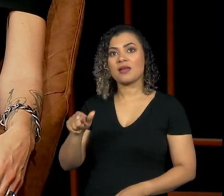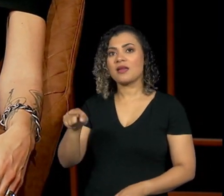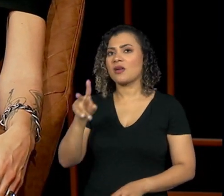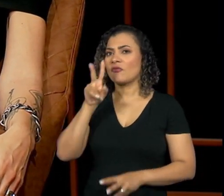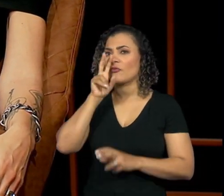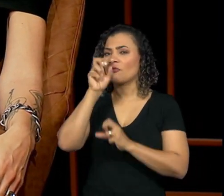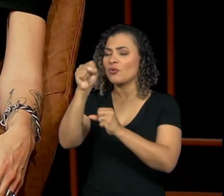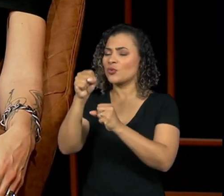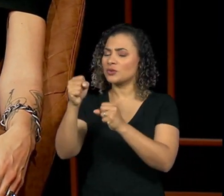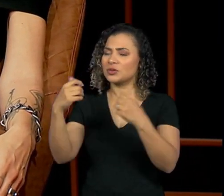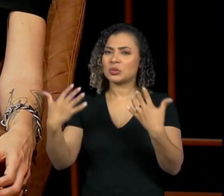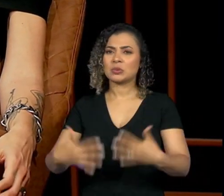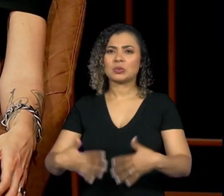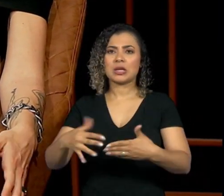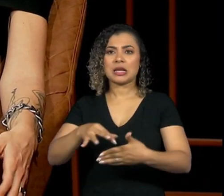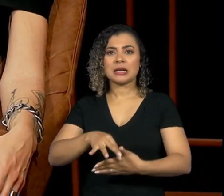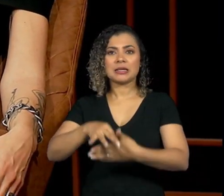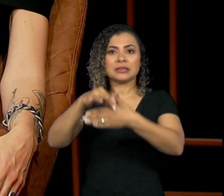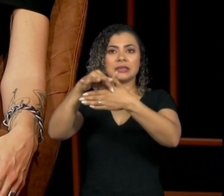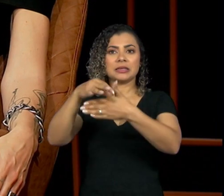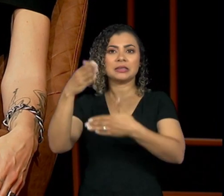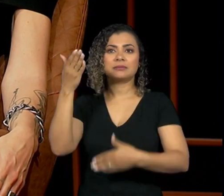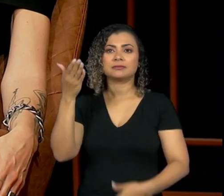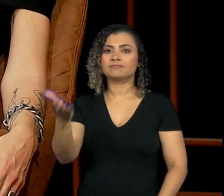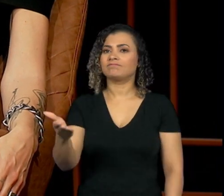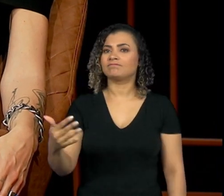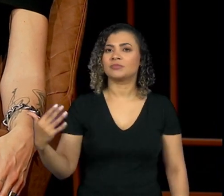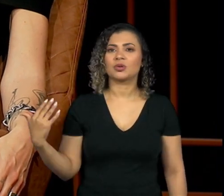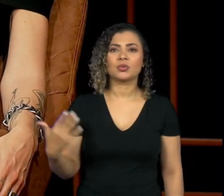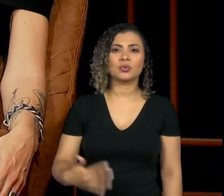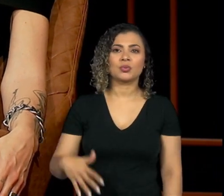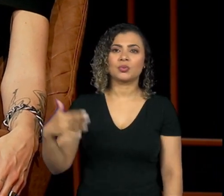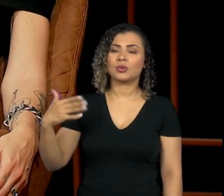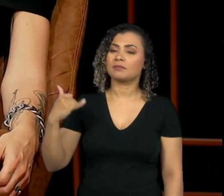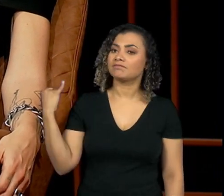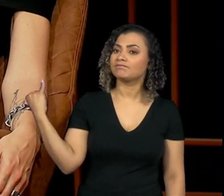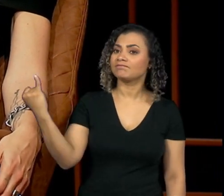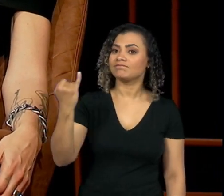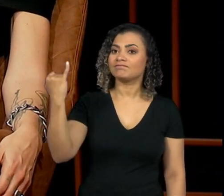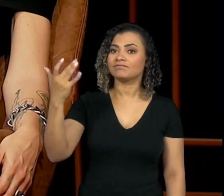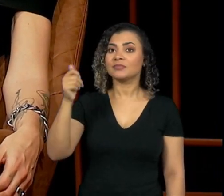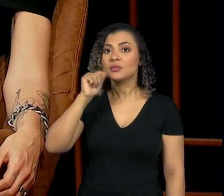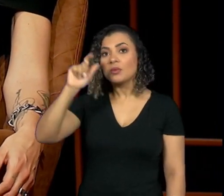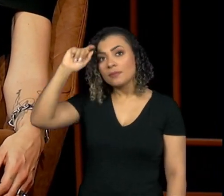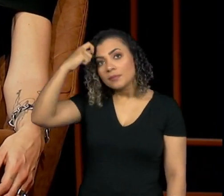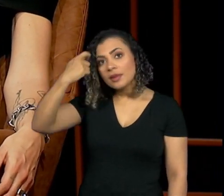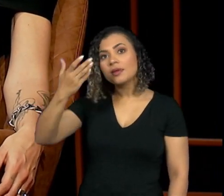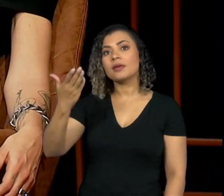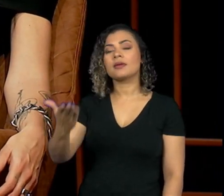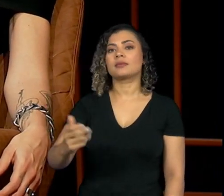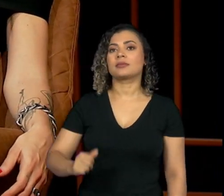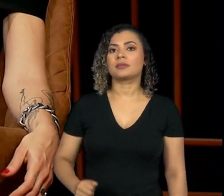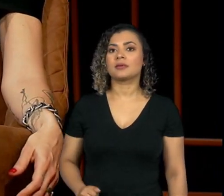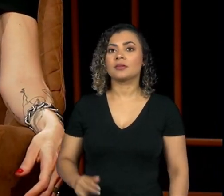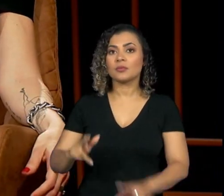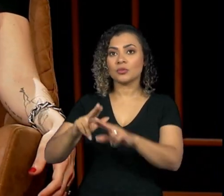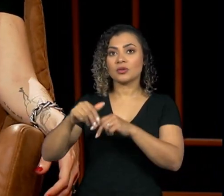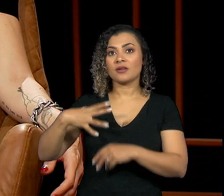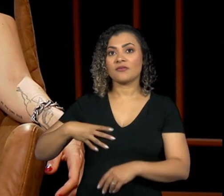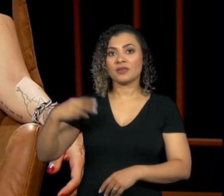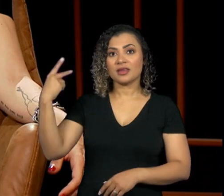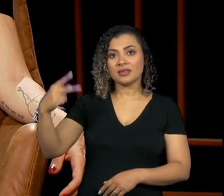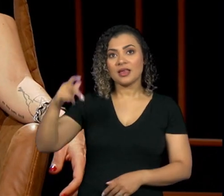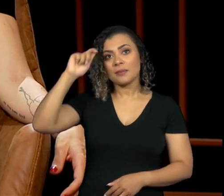força da natureza, uma liderança tão importante, né? Uma mulher preta e essa criminalização da filha